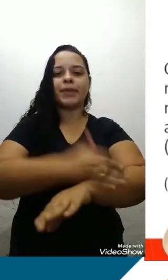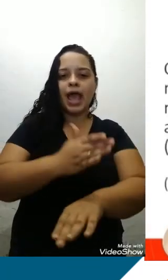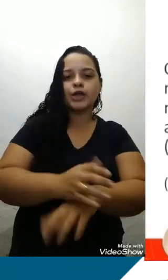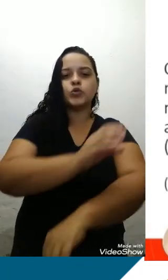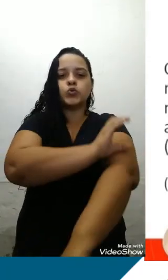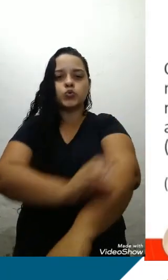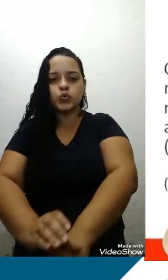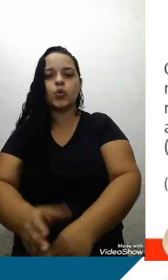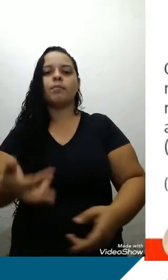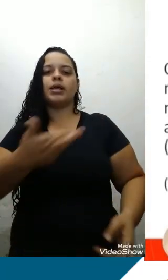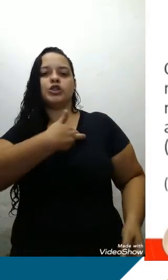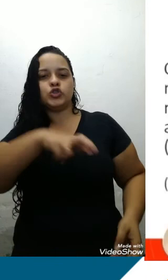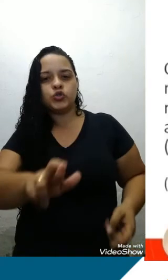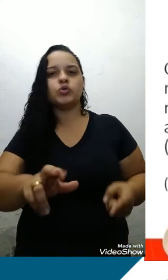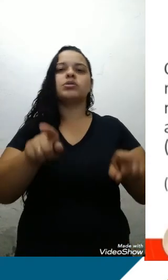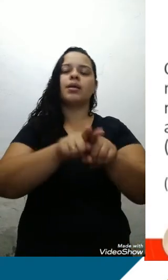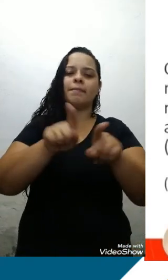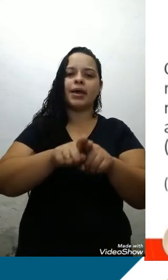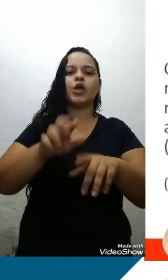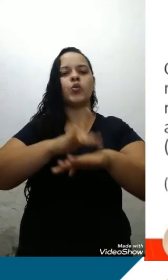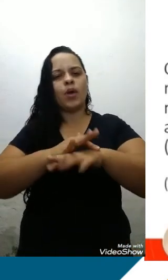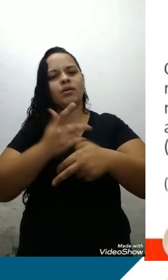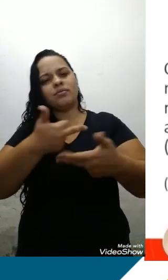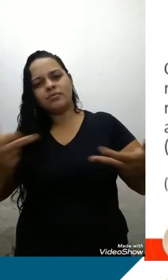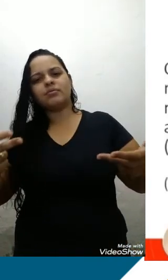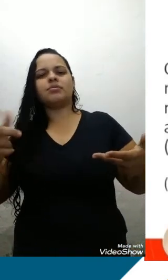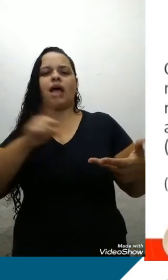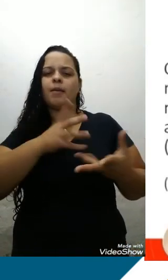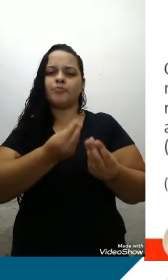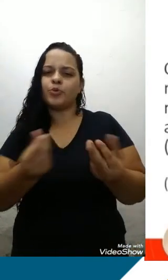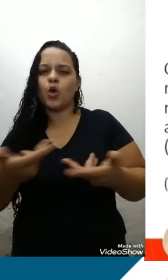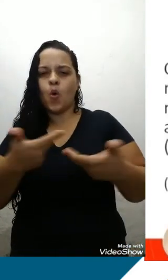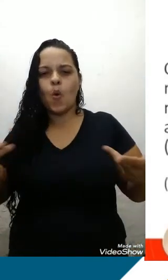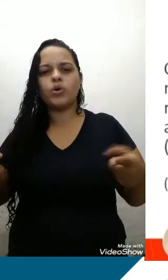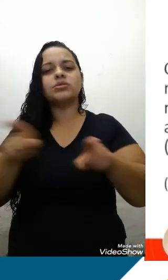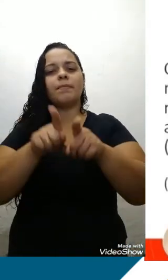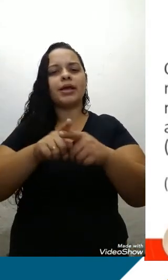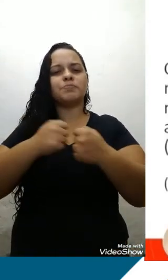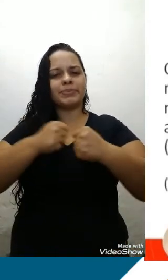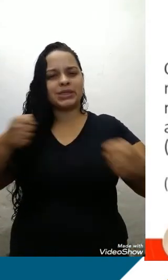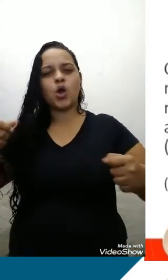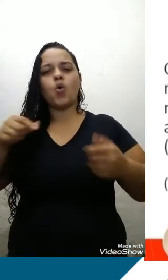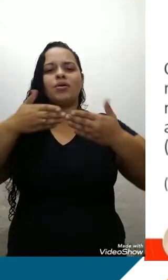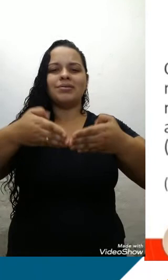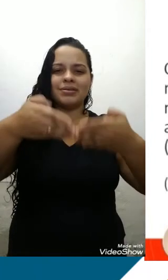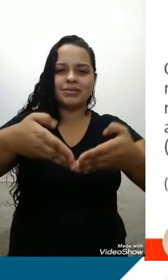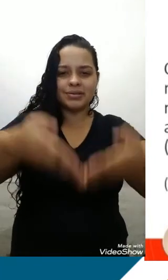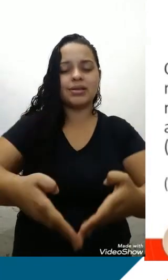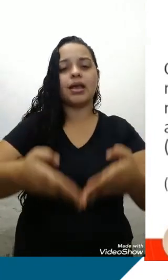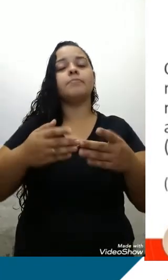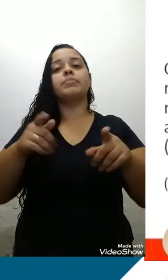costumes, além também de doenças, etc. E a expansão do cristianismo, né? Seja ele